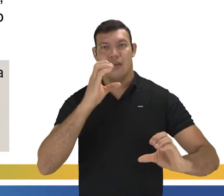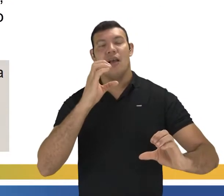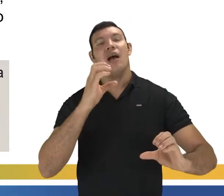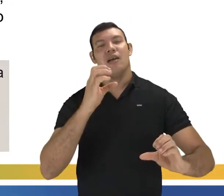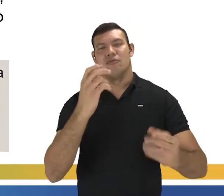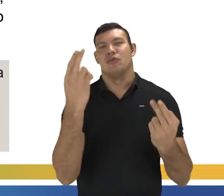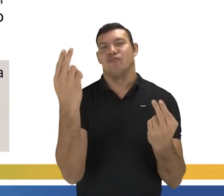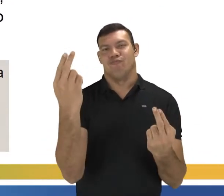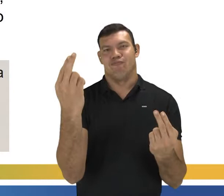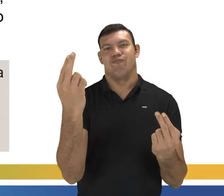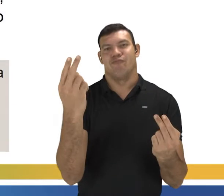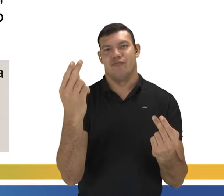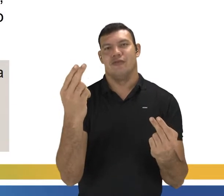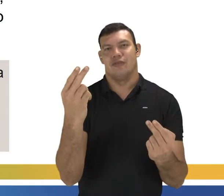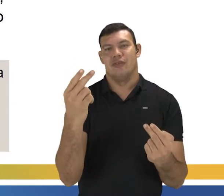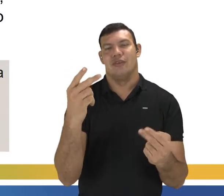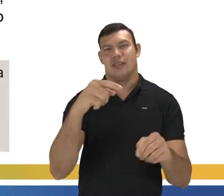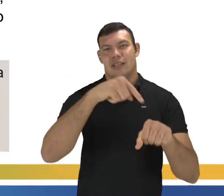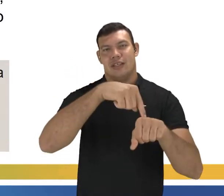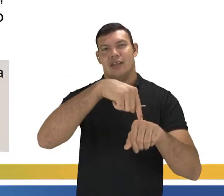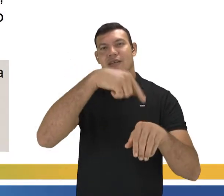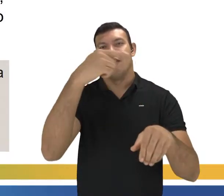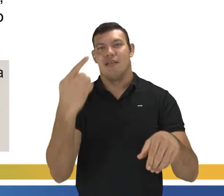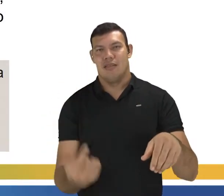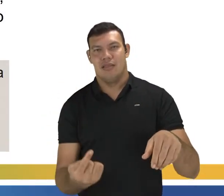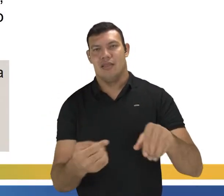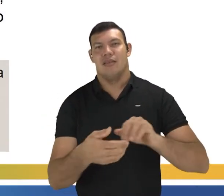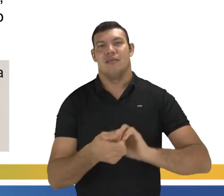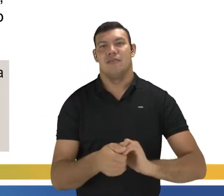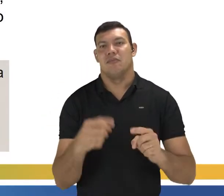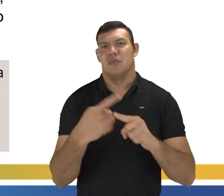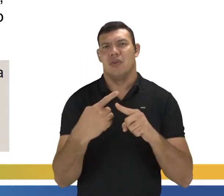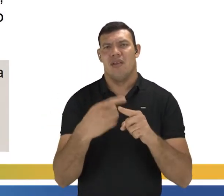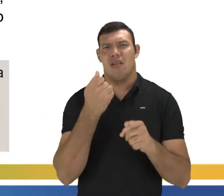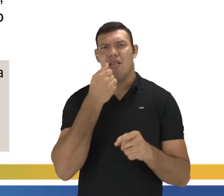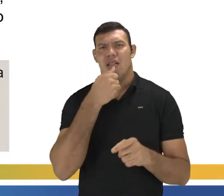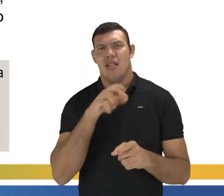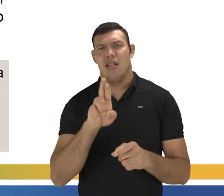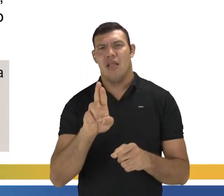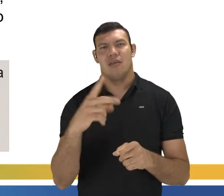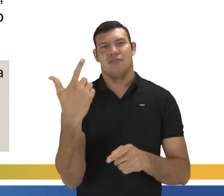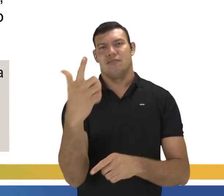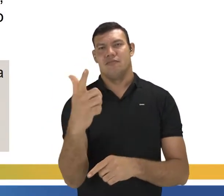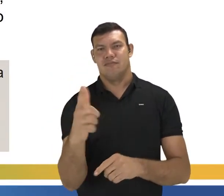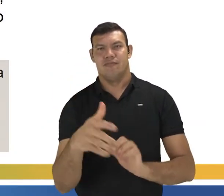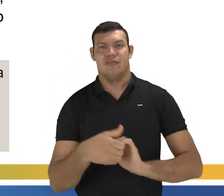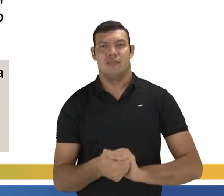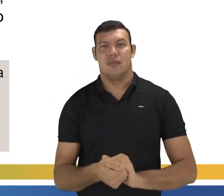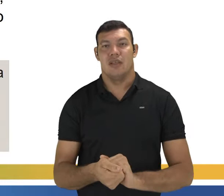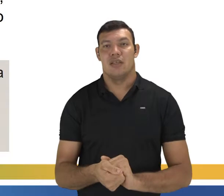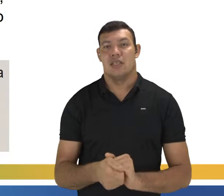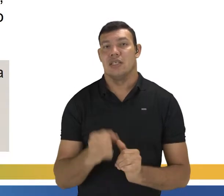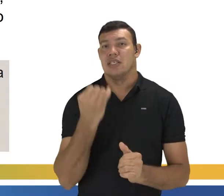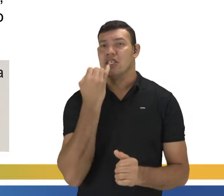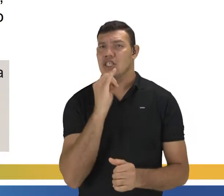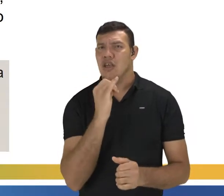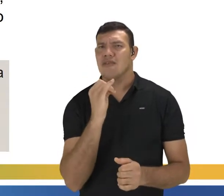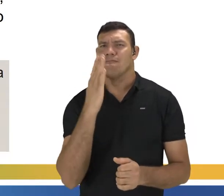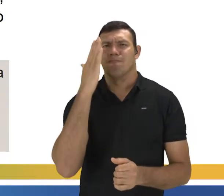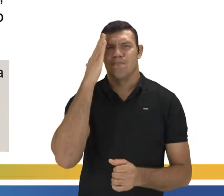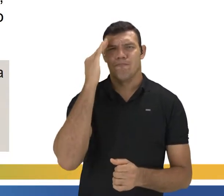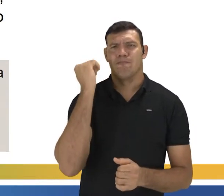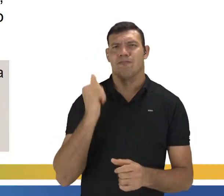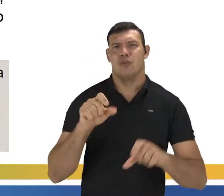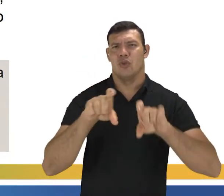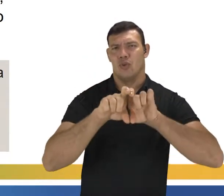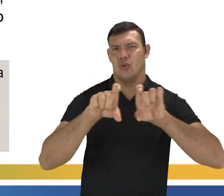certo isso porque não havia influência do ar sobre a pena para a gente determinar a queda dos corpos a gente tem que